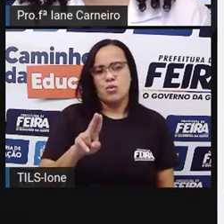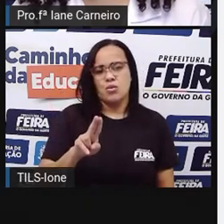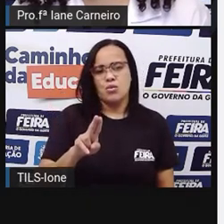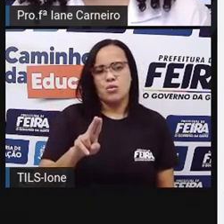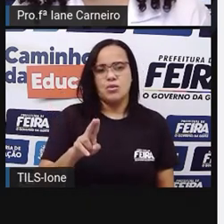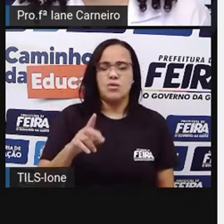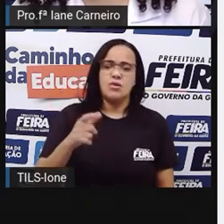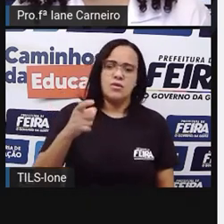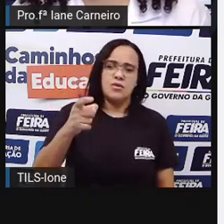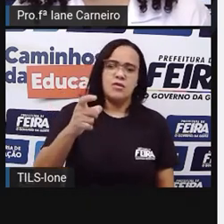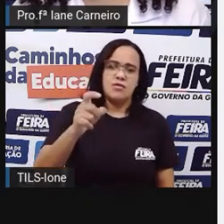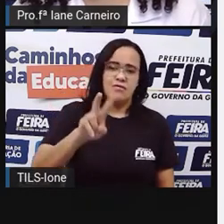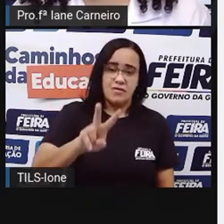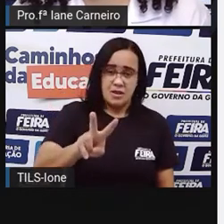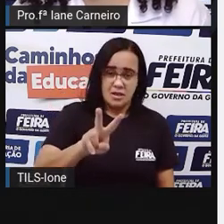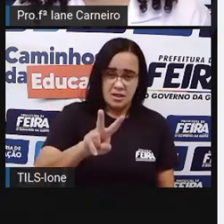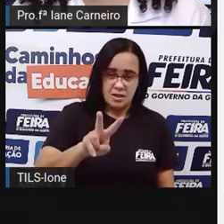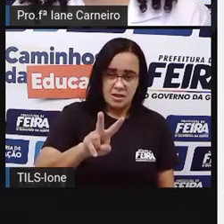V.